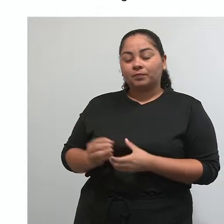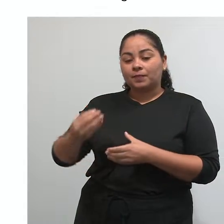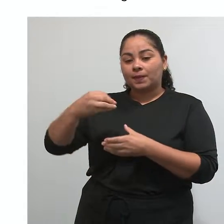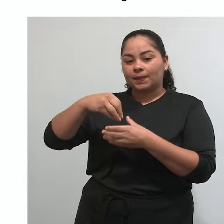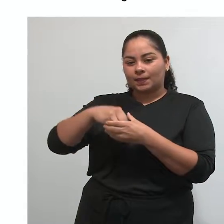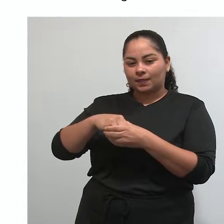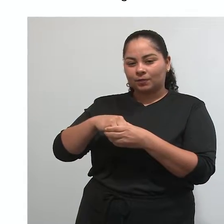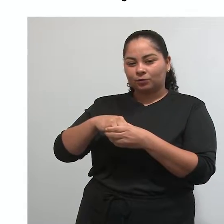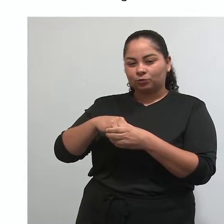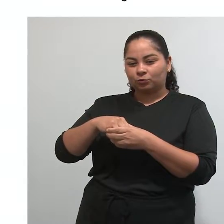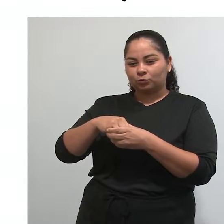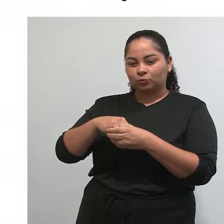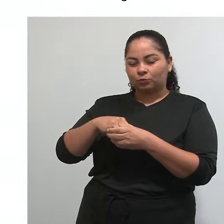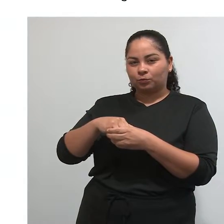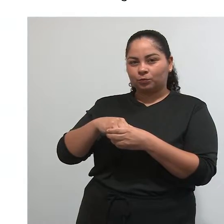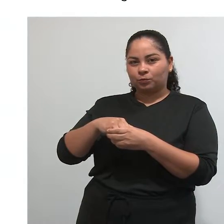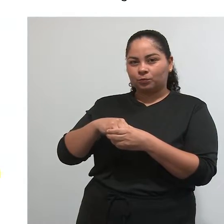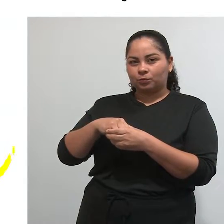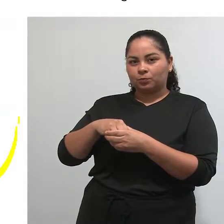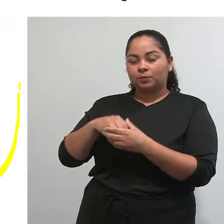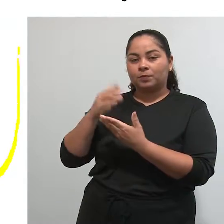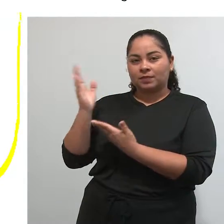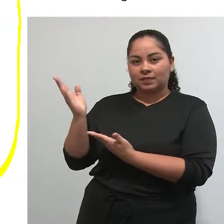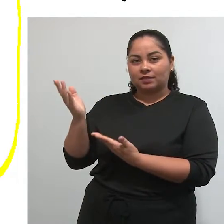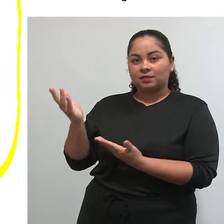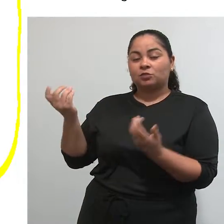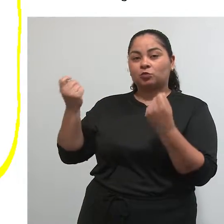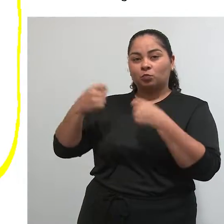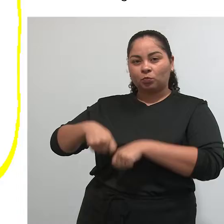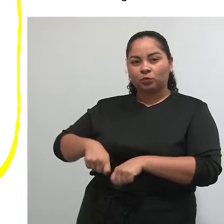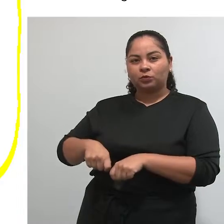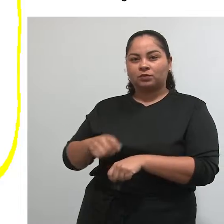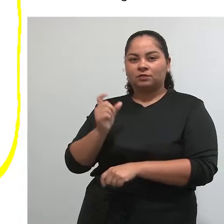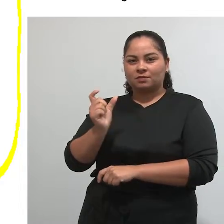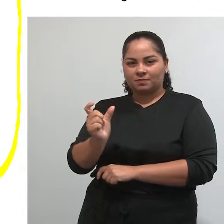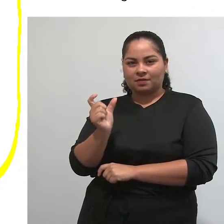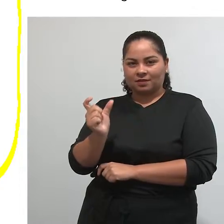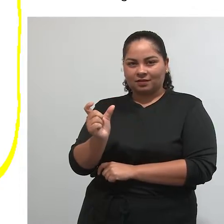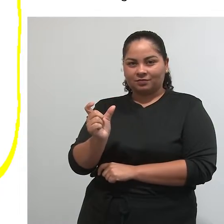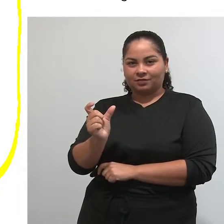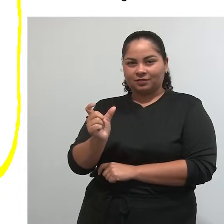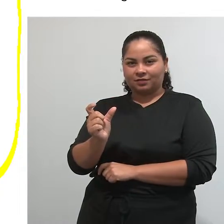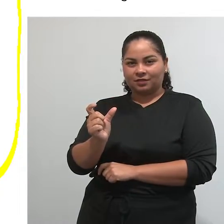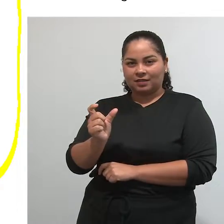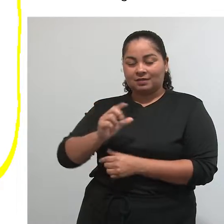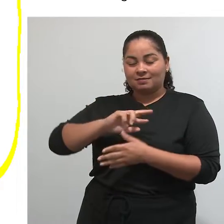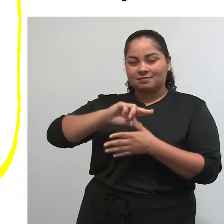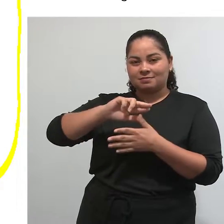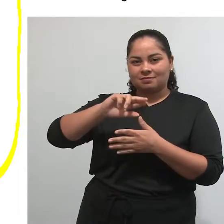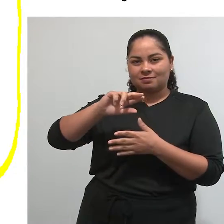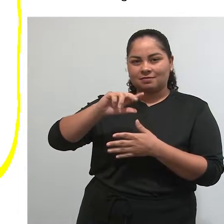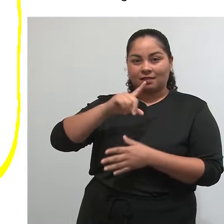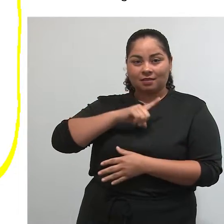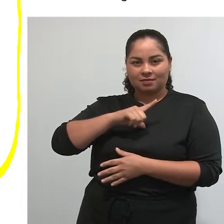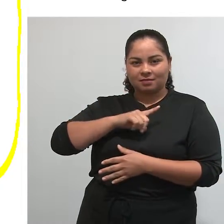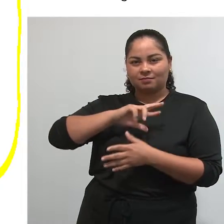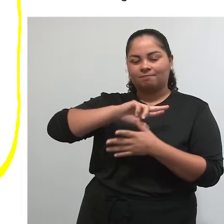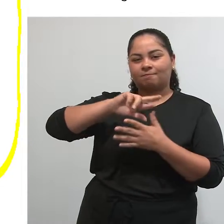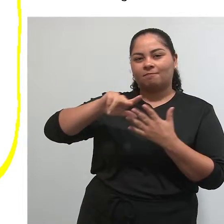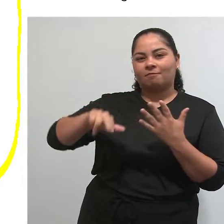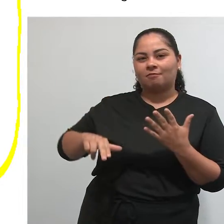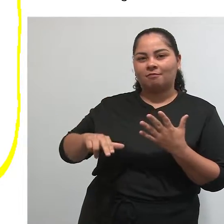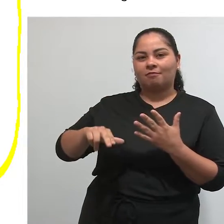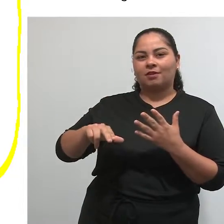aqui de possibilidades de temas, né, dentro da questão